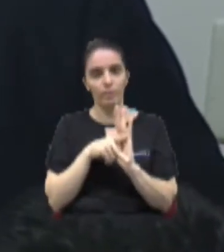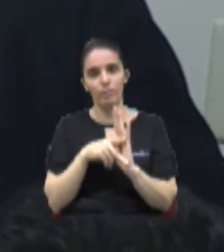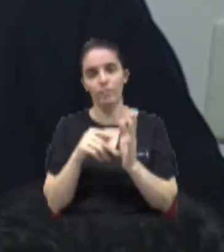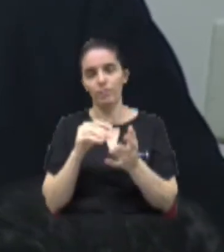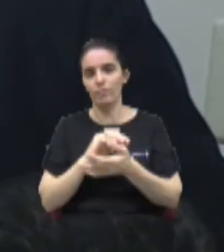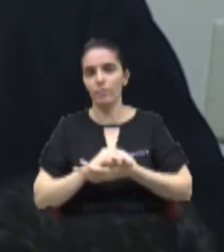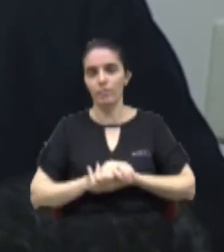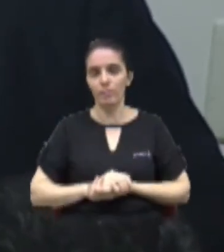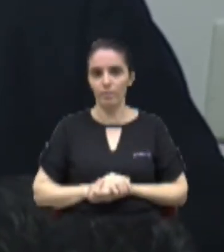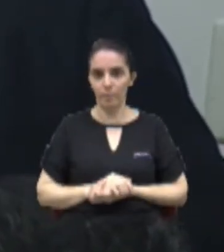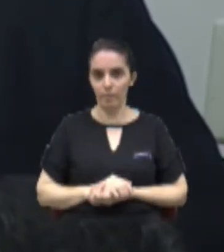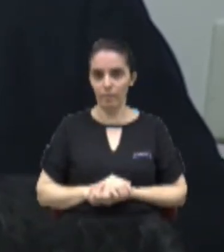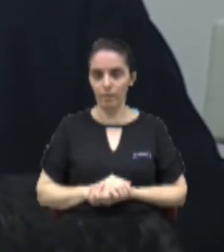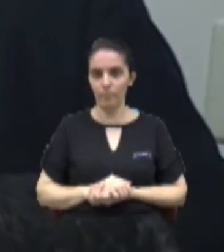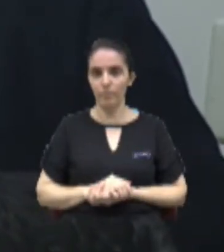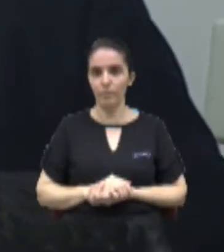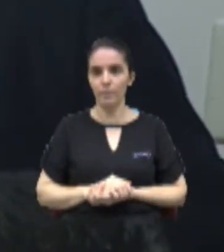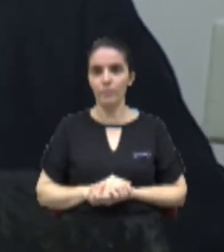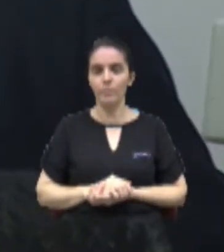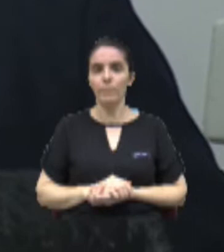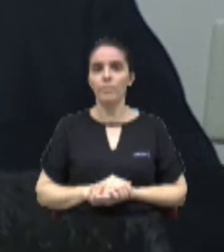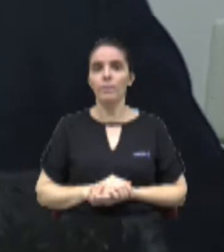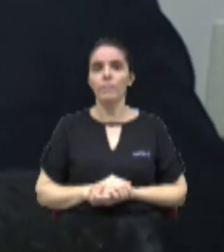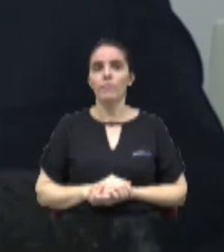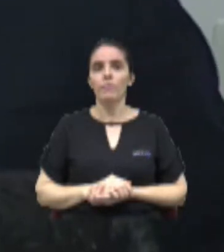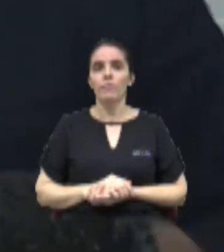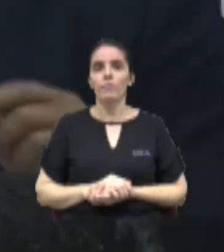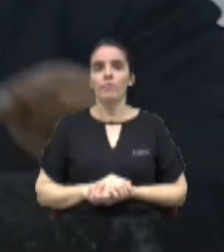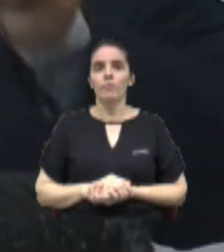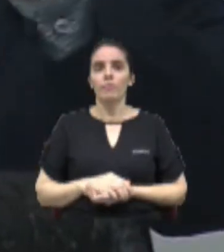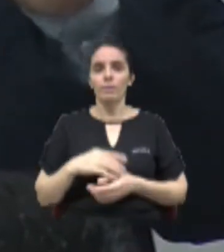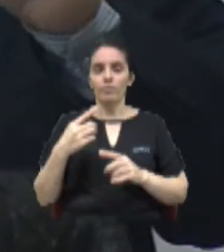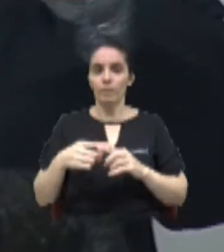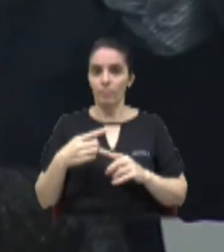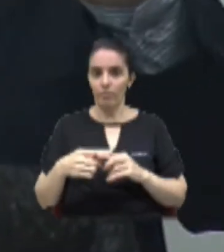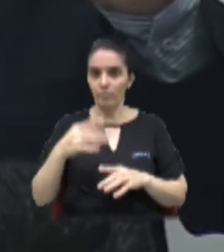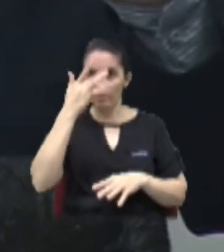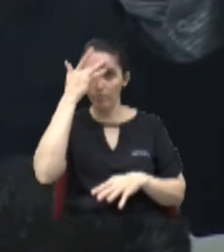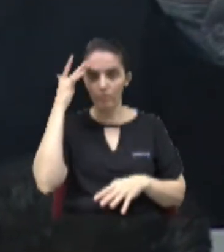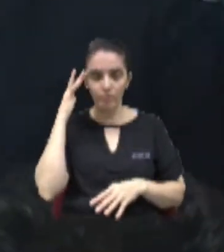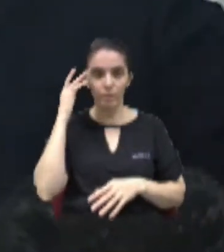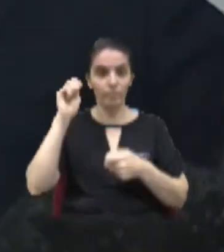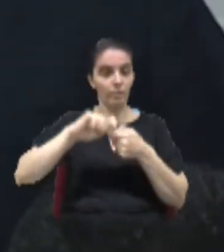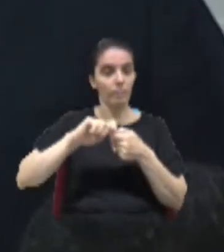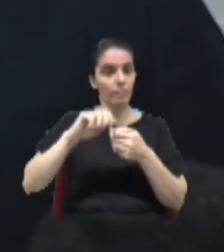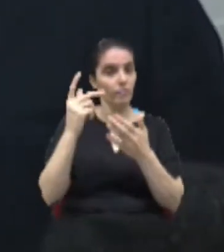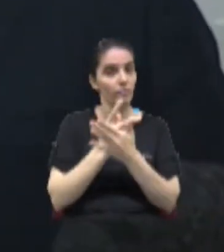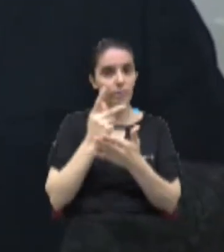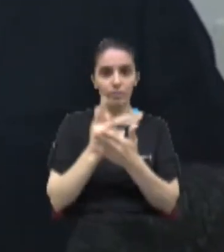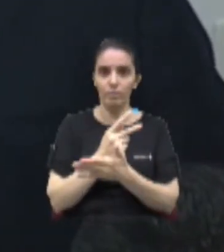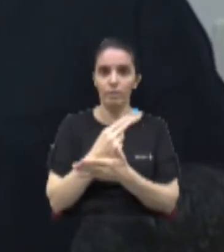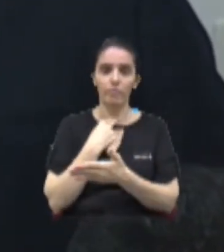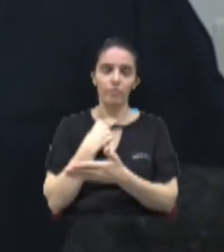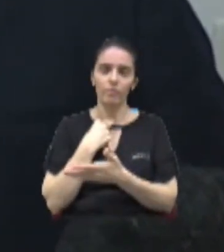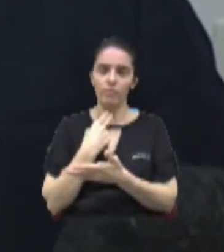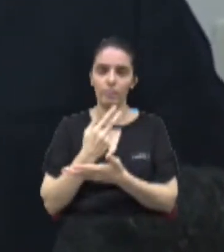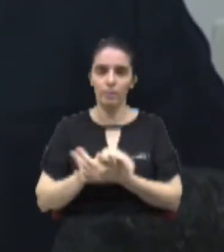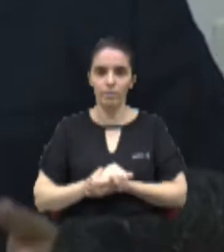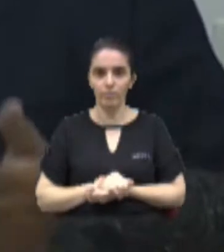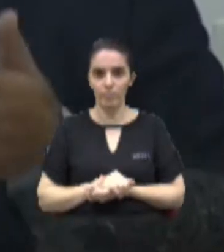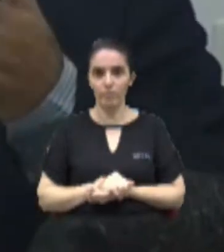passados, onde tinha apartamento, falava, aquela pessoa está na lista. E as pessoas, não, aquela lá tem a casa, ela